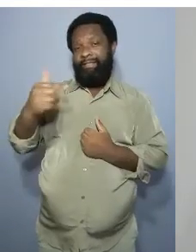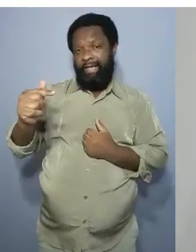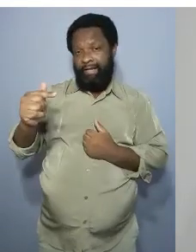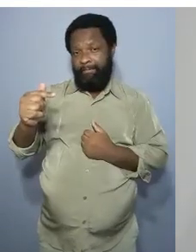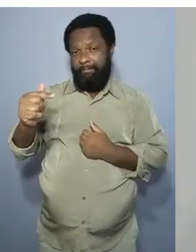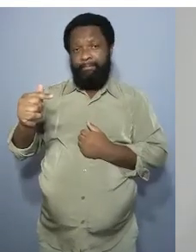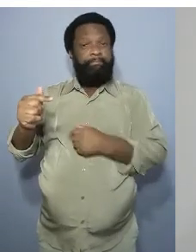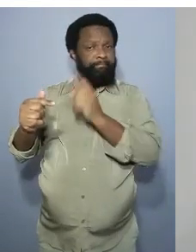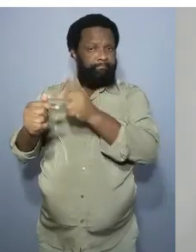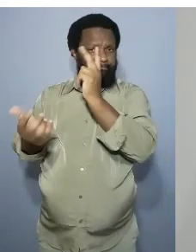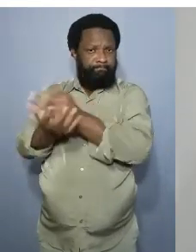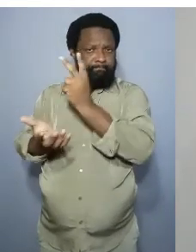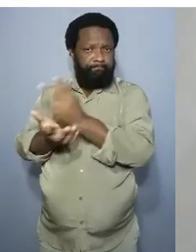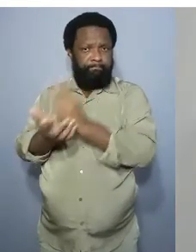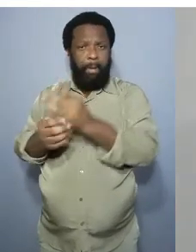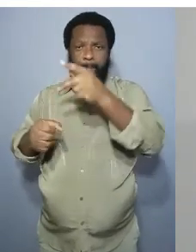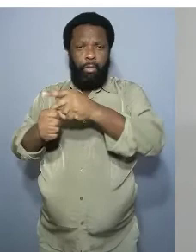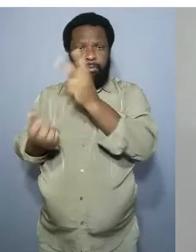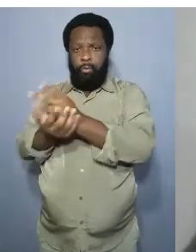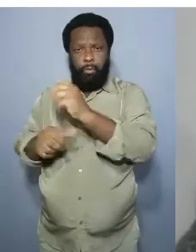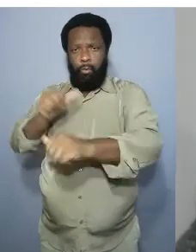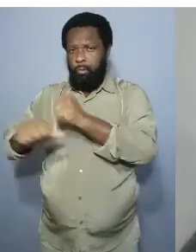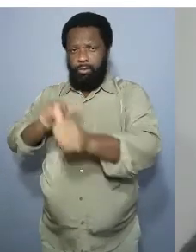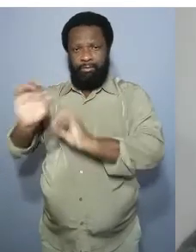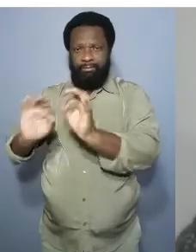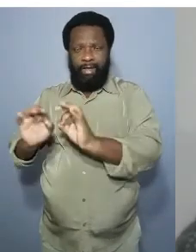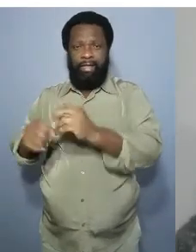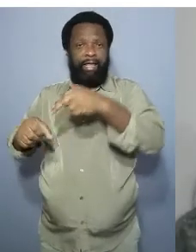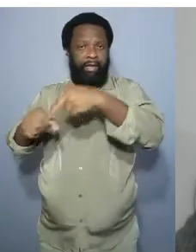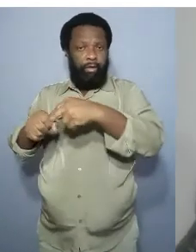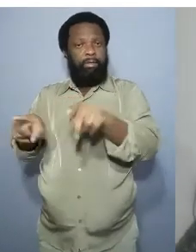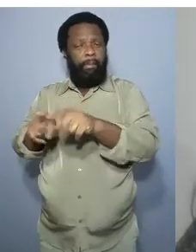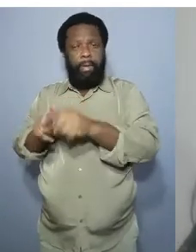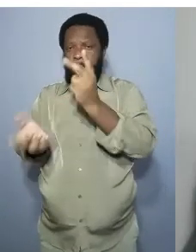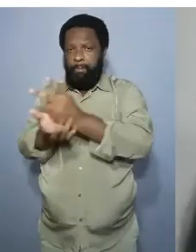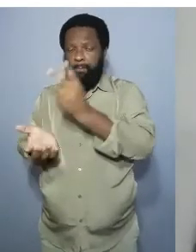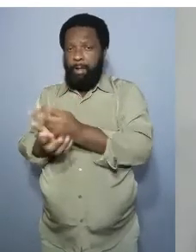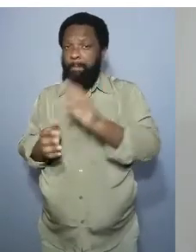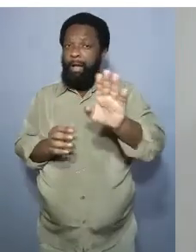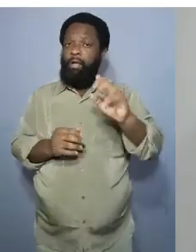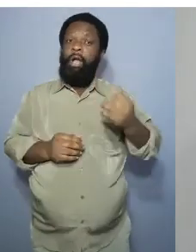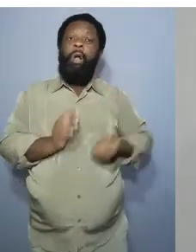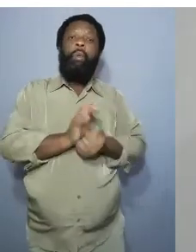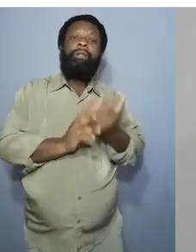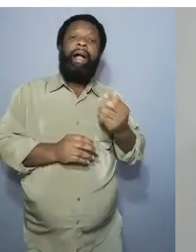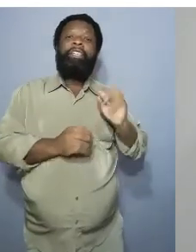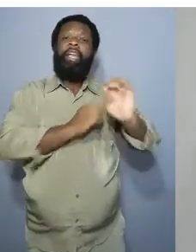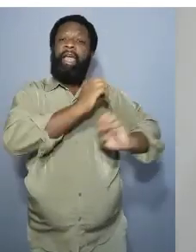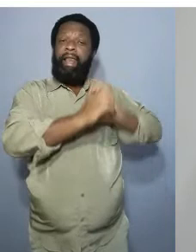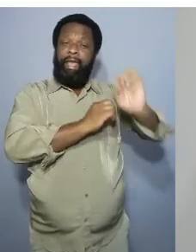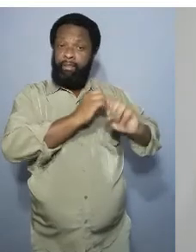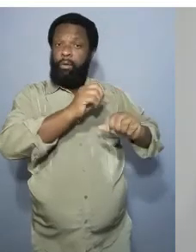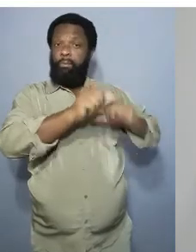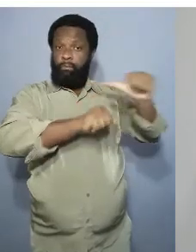17. Continua sempre o mesmo número de prótons, isso não varia, nem prótons, nem nêutrons, tudo bem? Agora, o número de